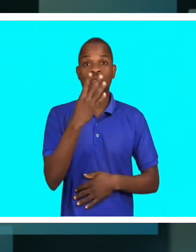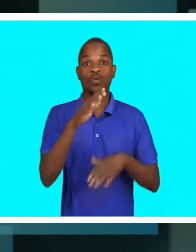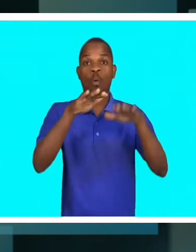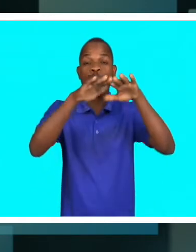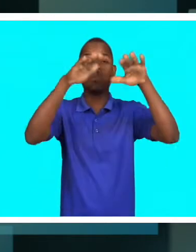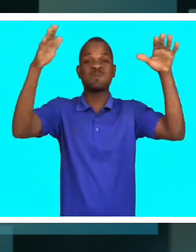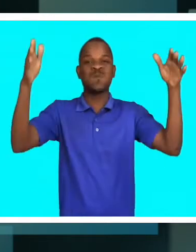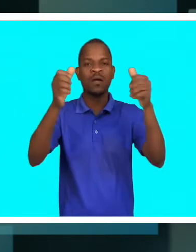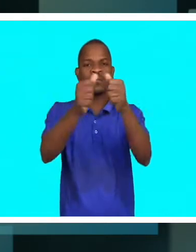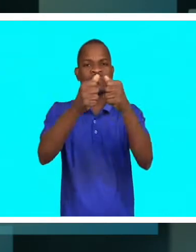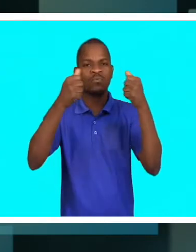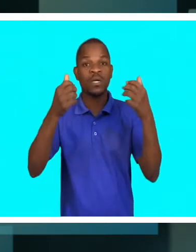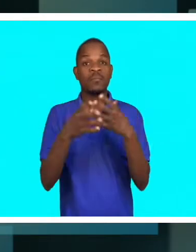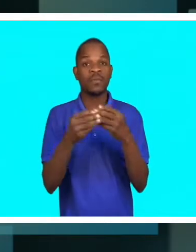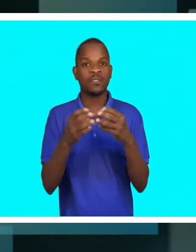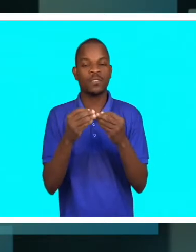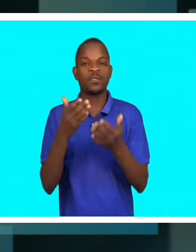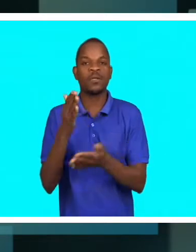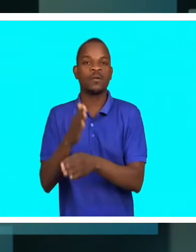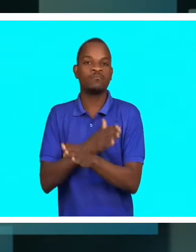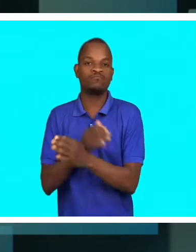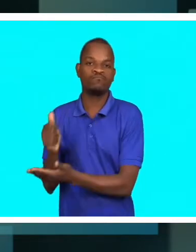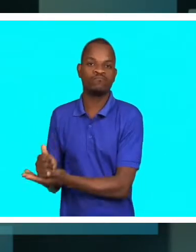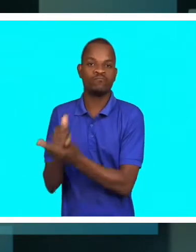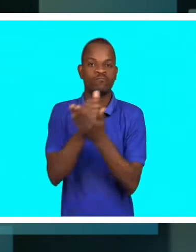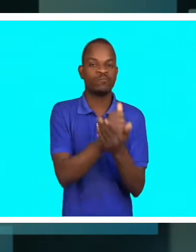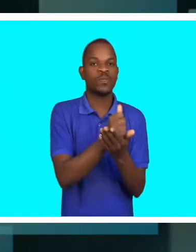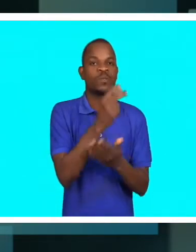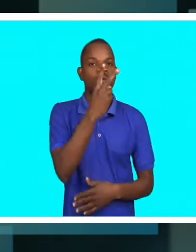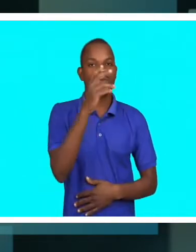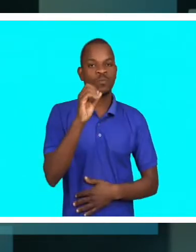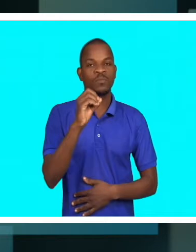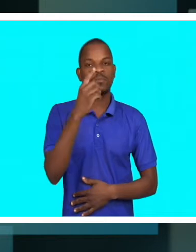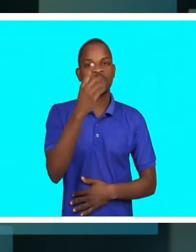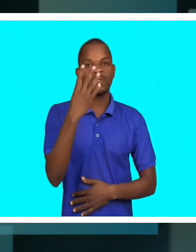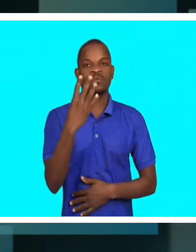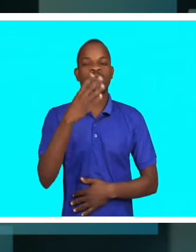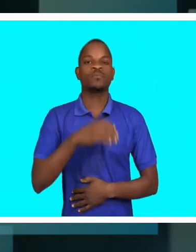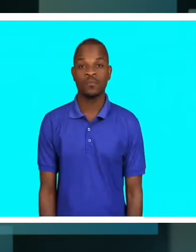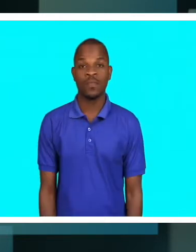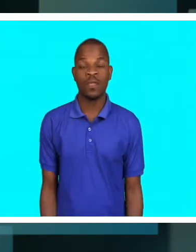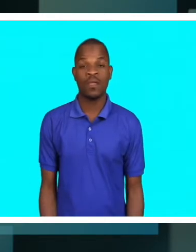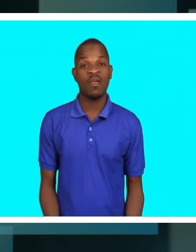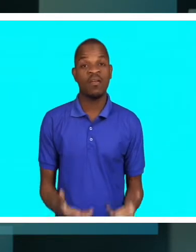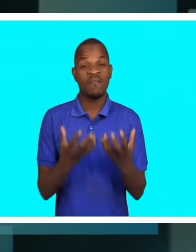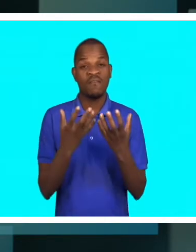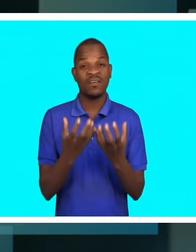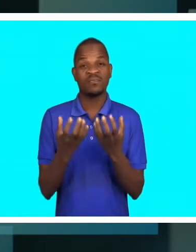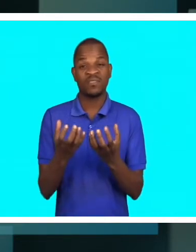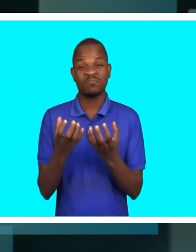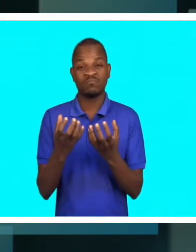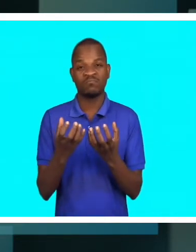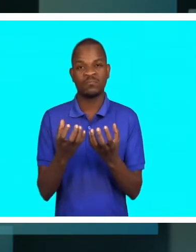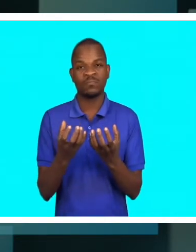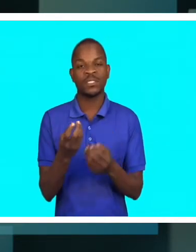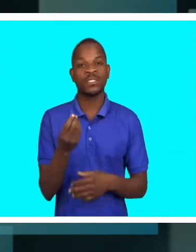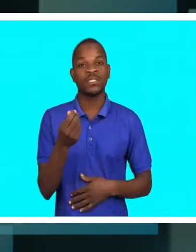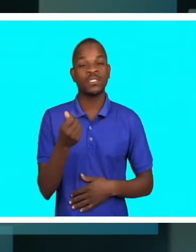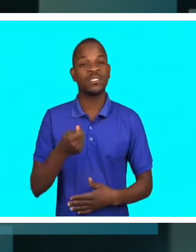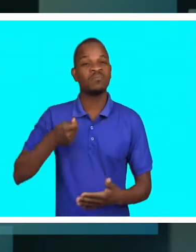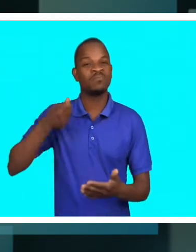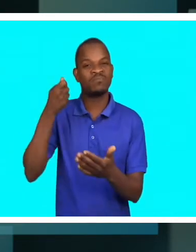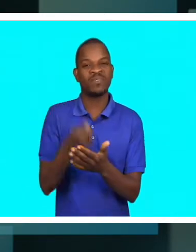contentores de equipamento oferecido pela CAF em 2014. Minha capacidade para